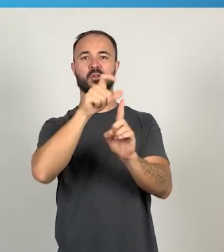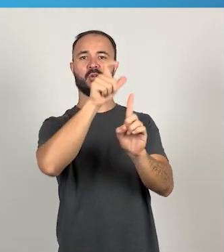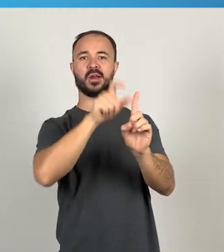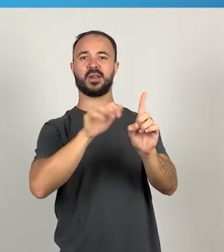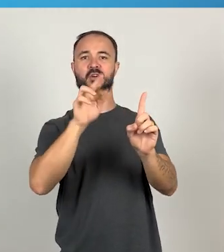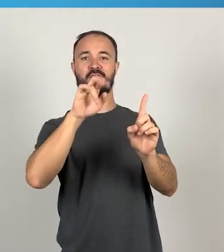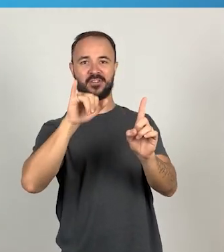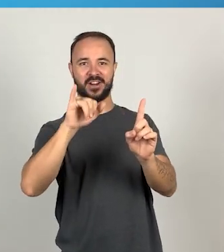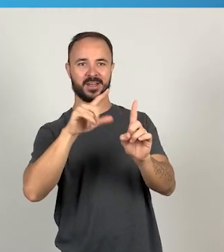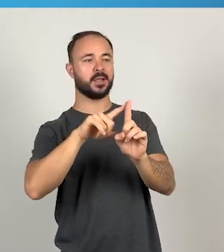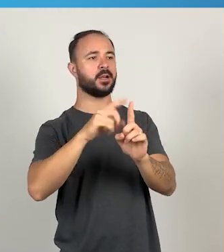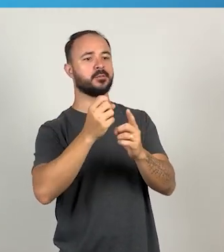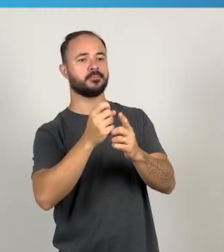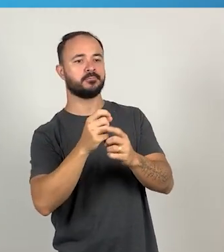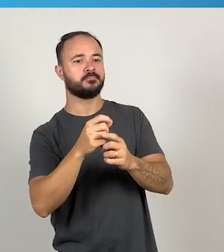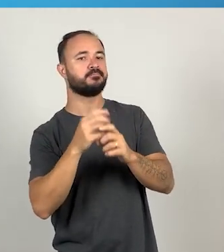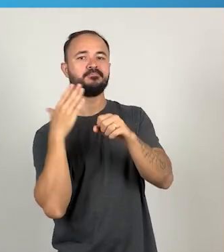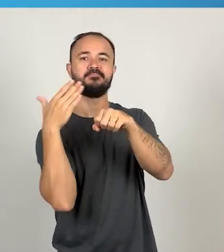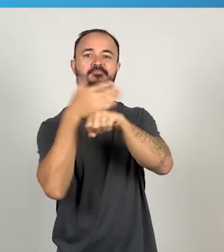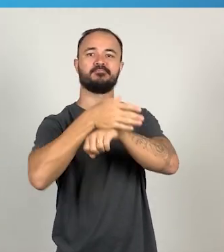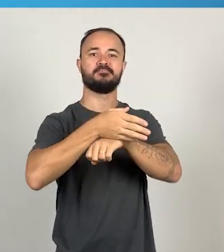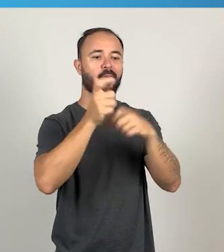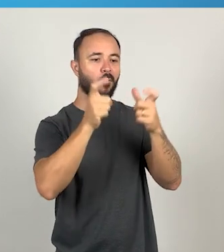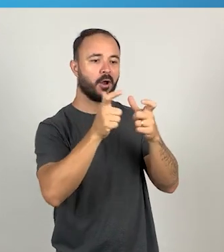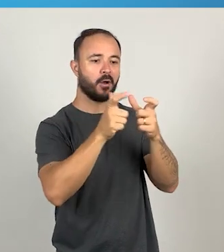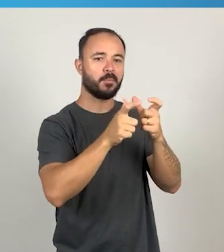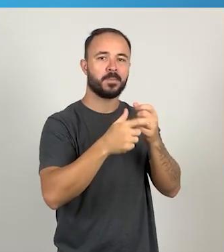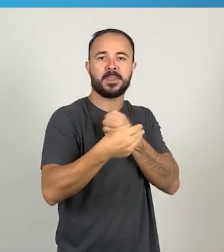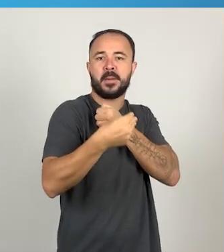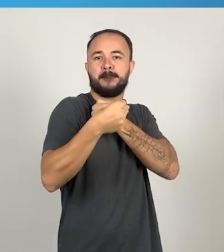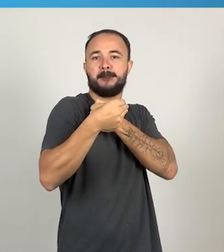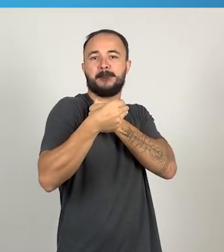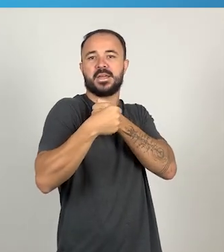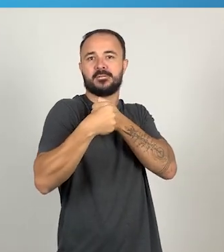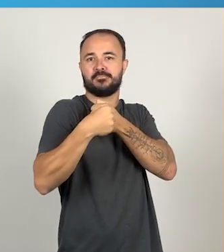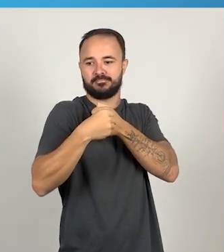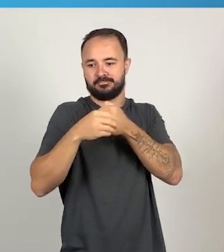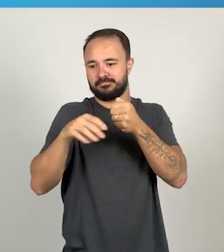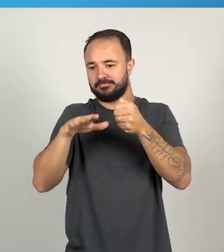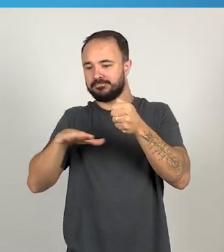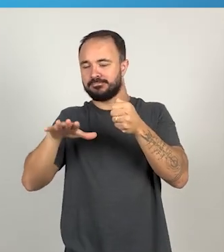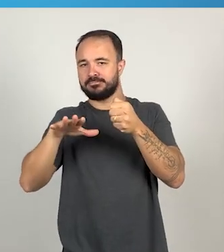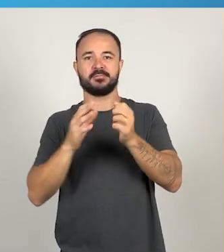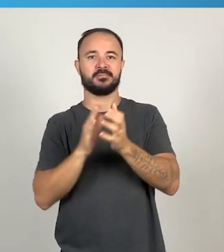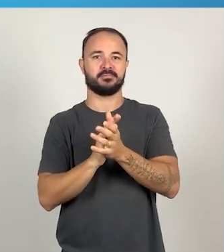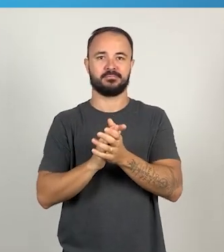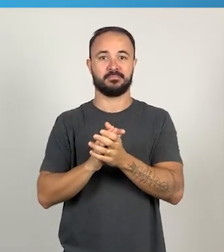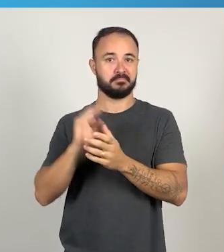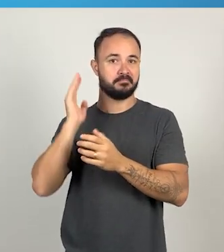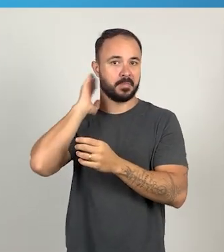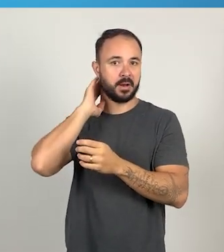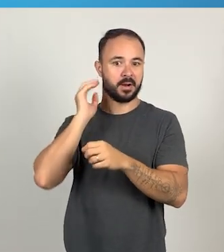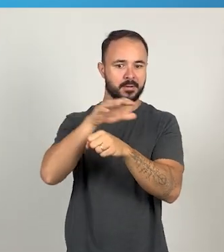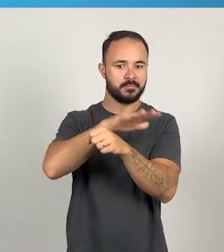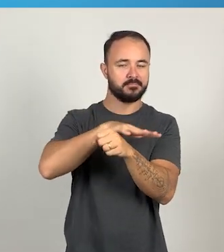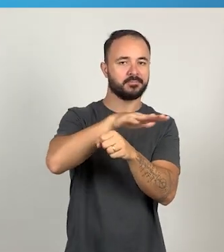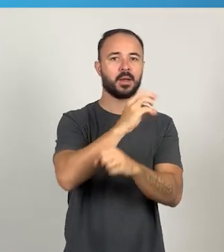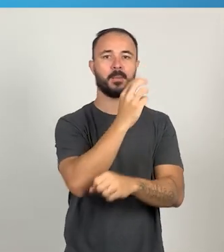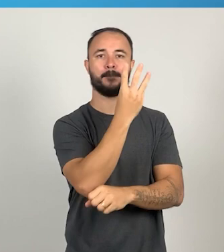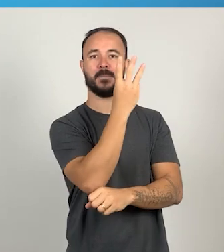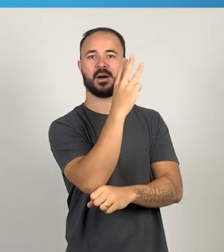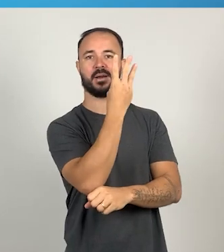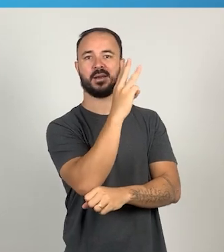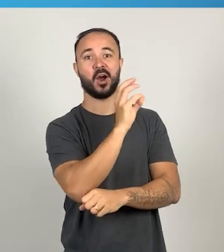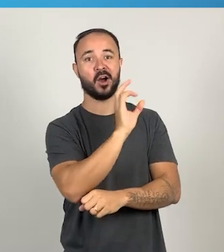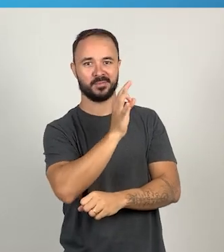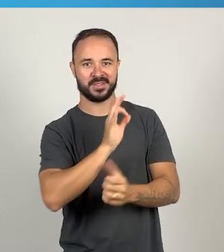em território paraense, o mais próximo possível dos limites do Maranhão. O objetivo era,